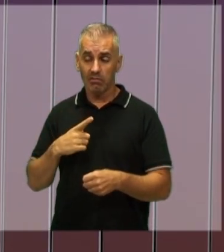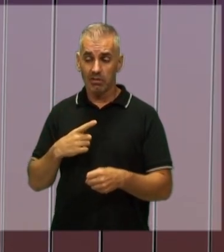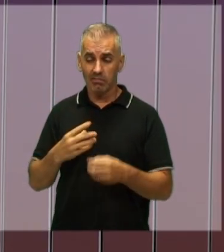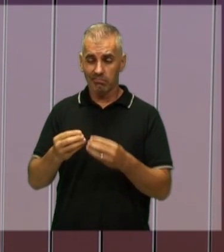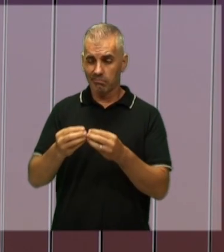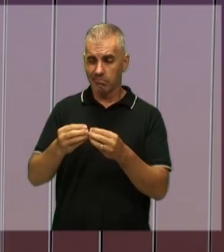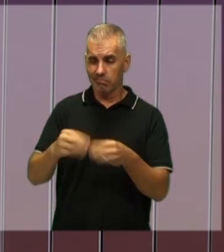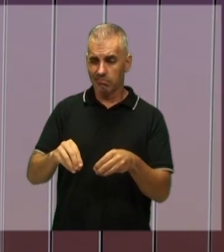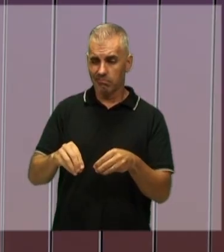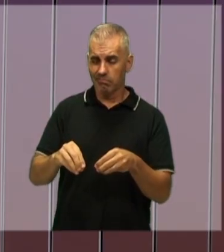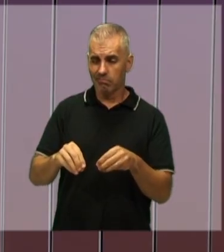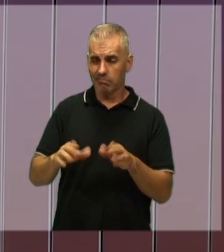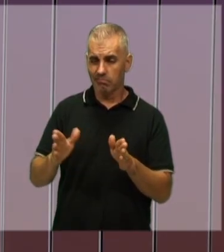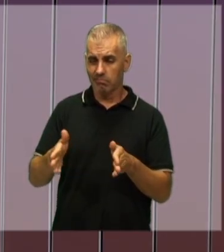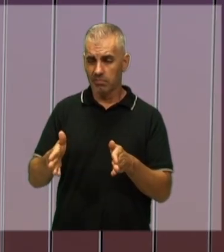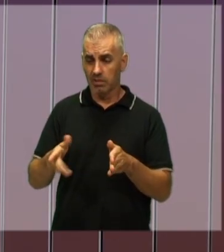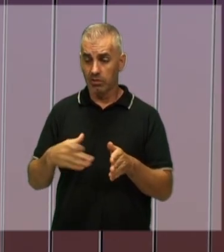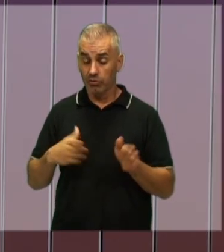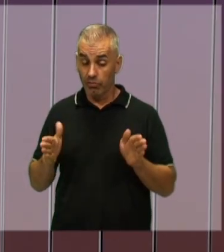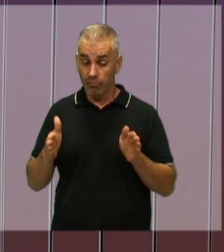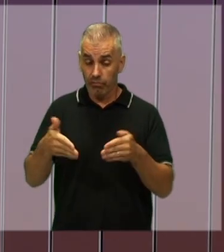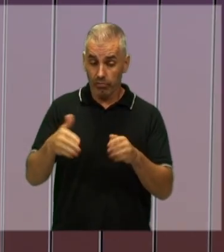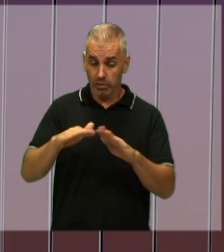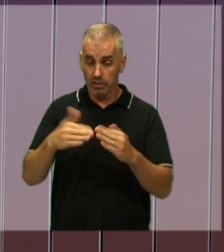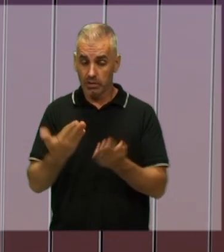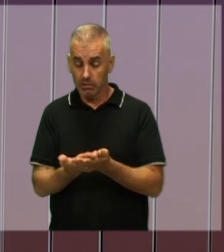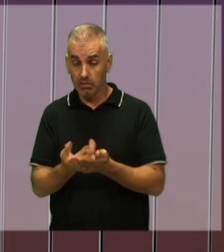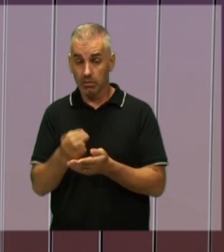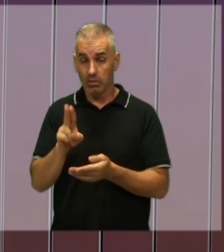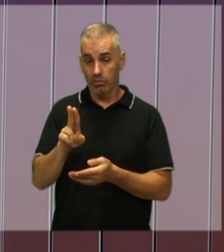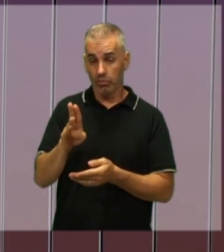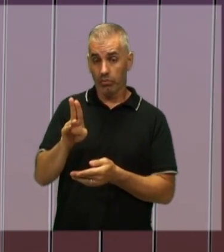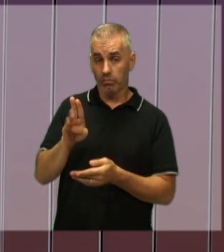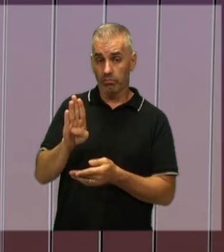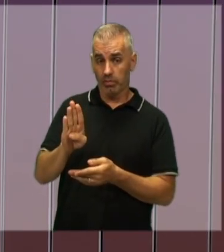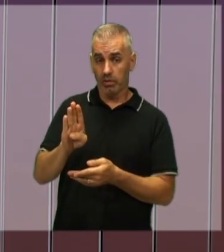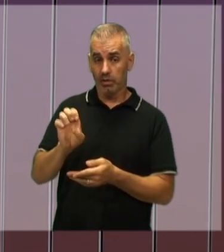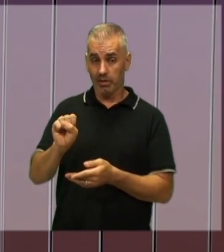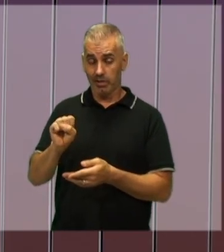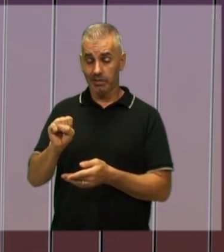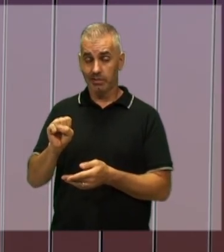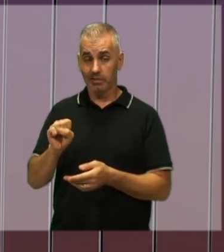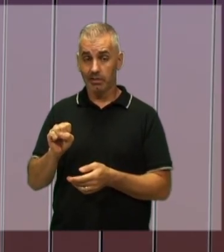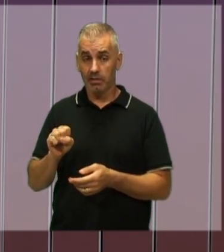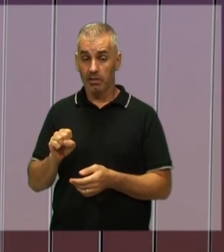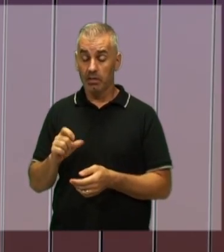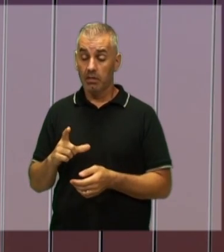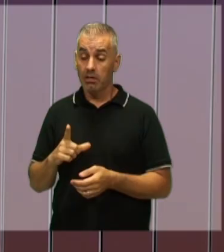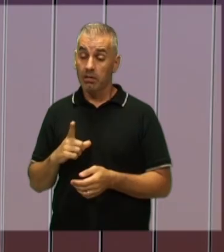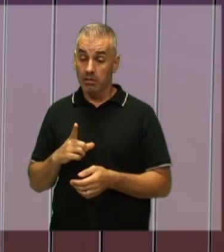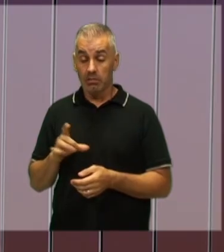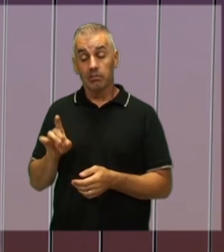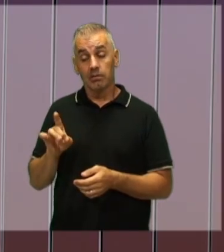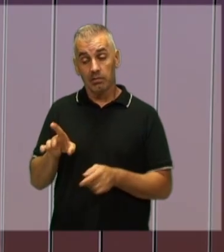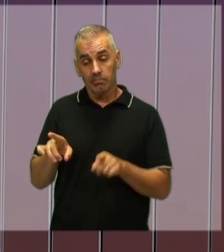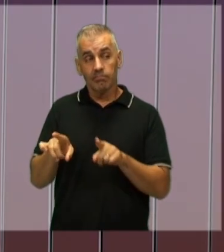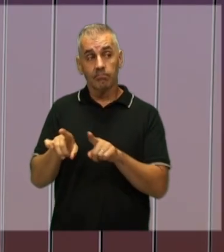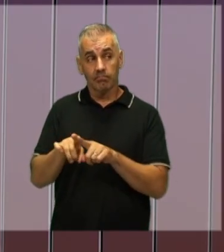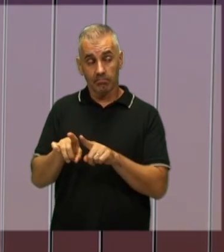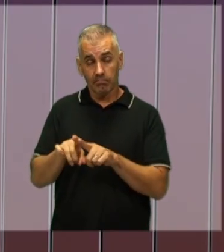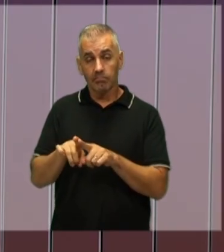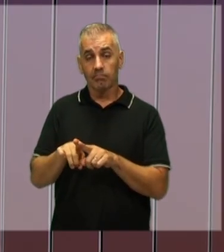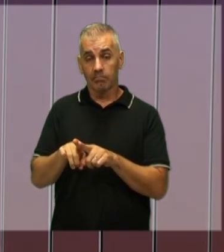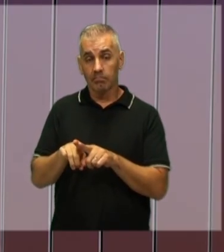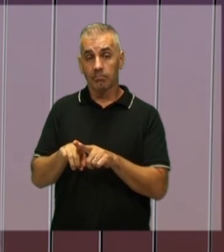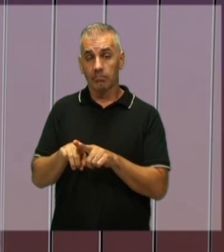escolas e nas UBS. Esse ano também, não só, tá, mas a gente deu bastante ênfase, as minhas emendas